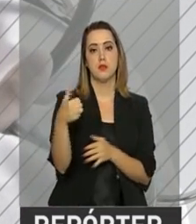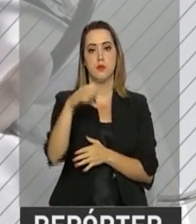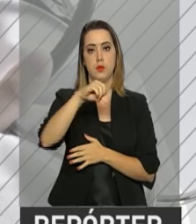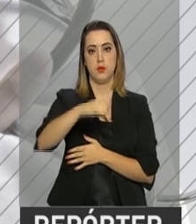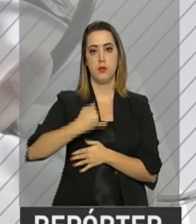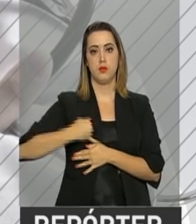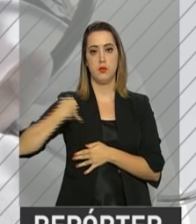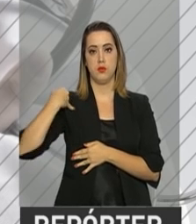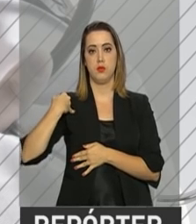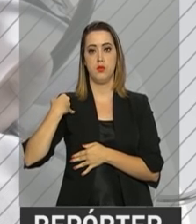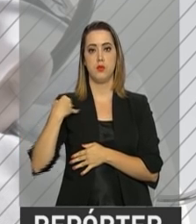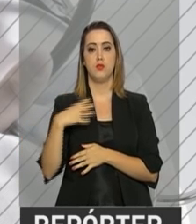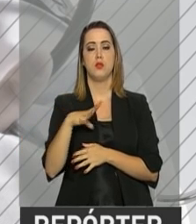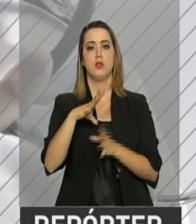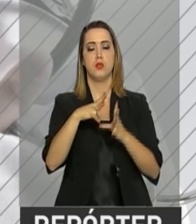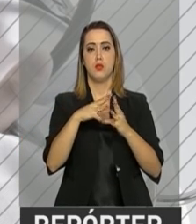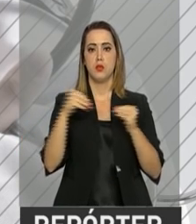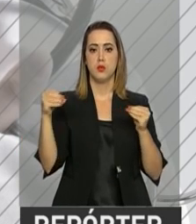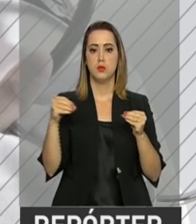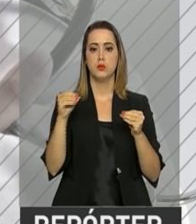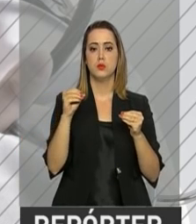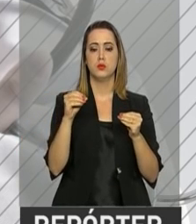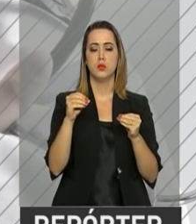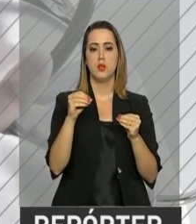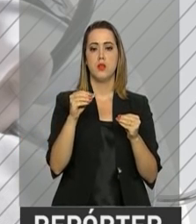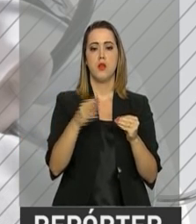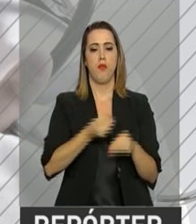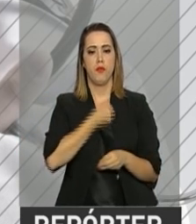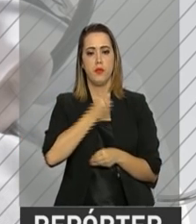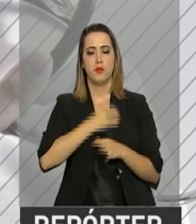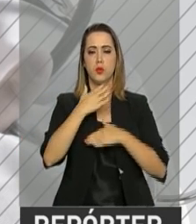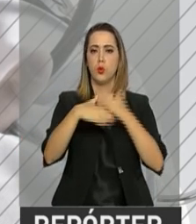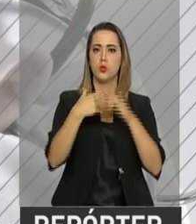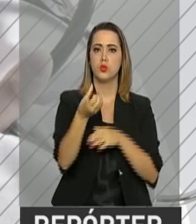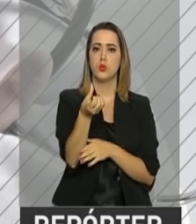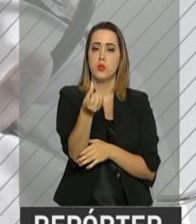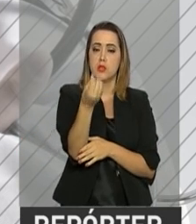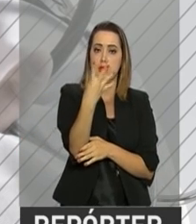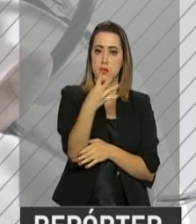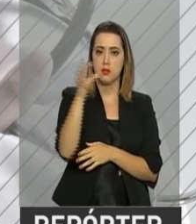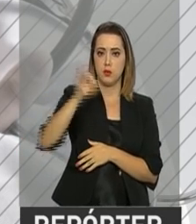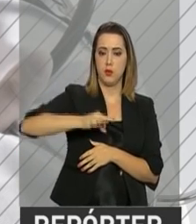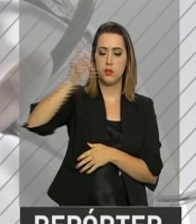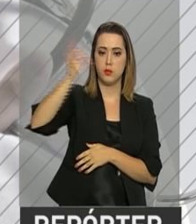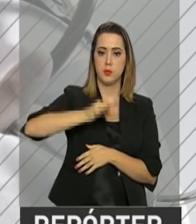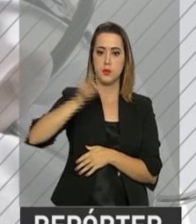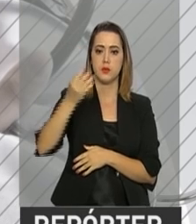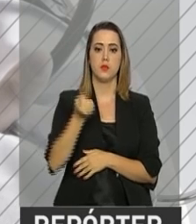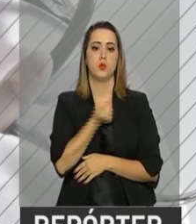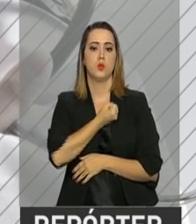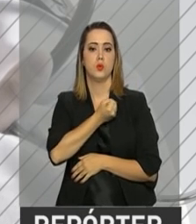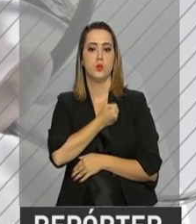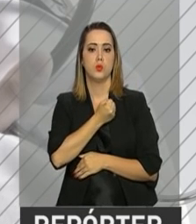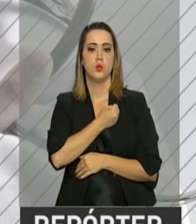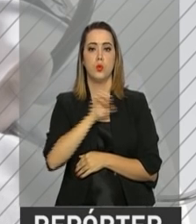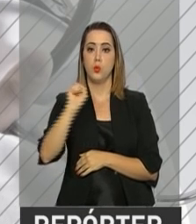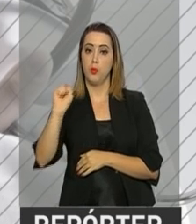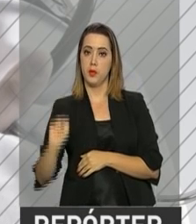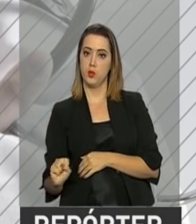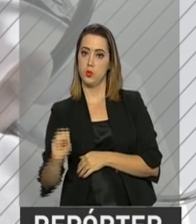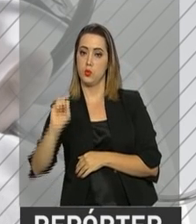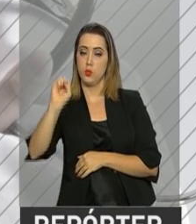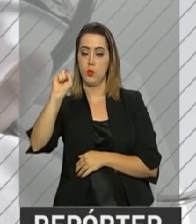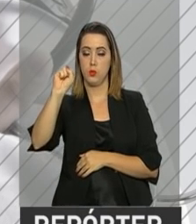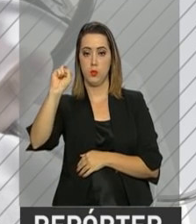anos a taxa de sobrevida é de 64% os índices são mais elevados nas regiões Sul e